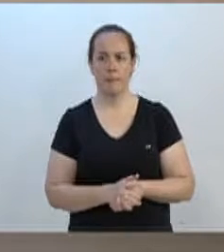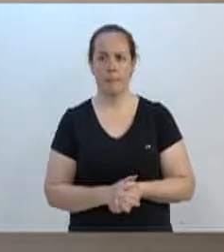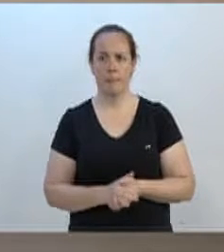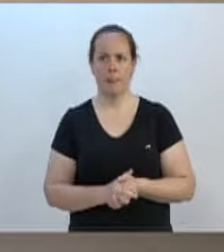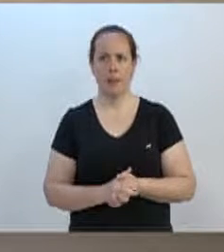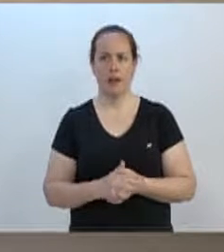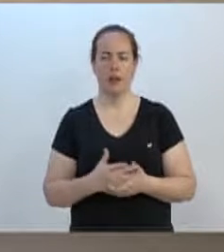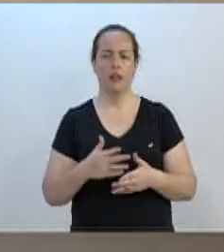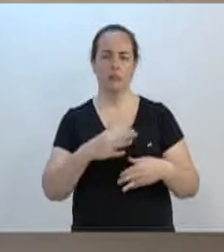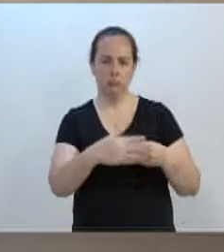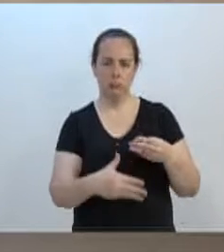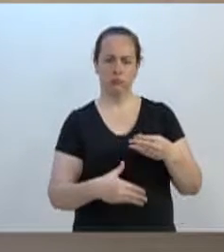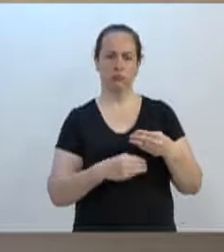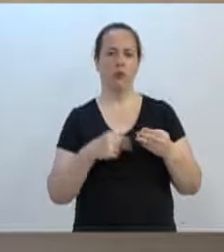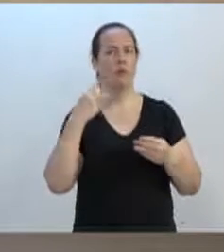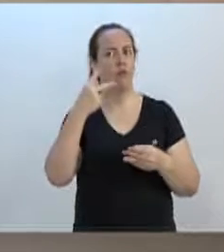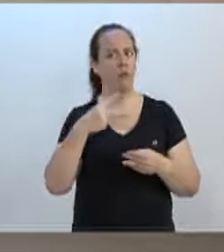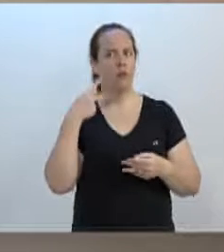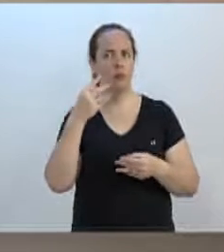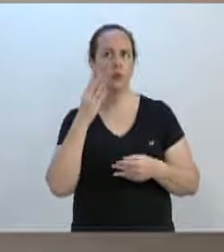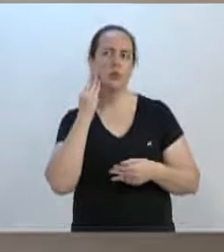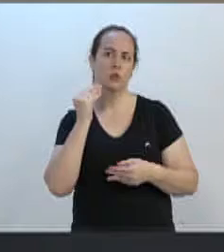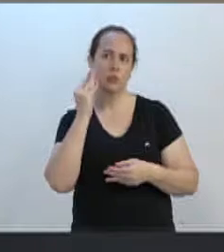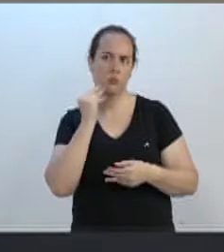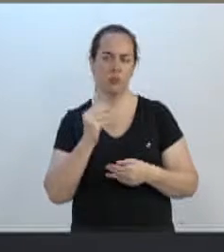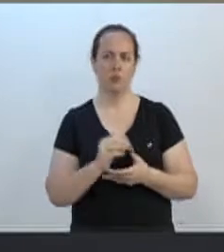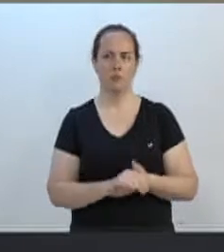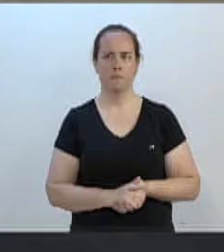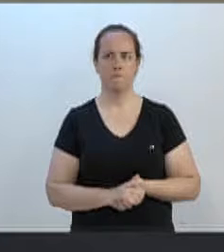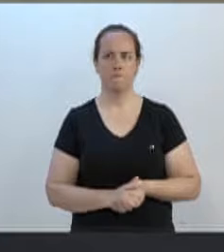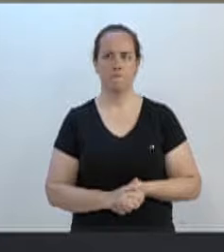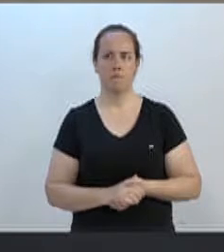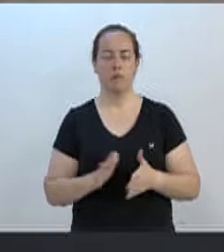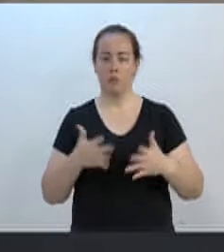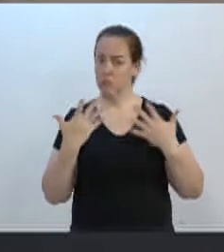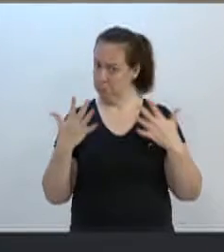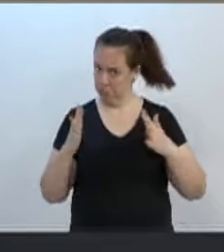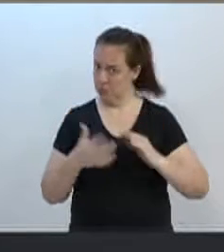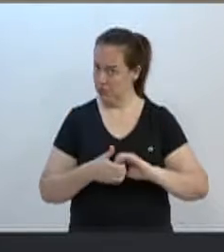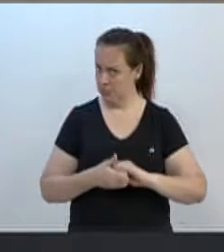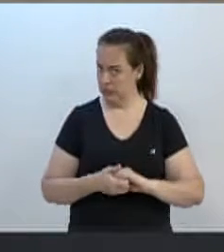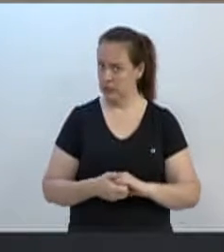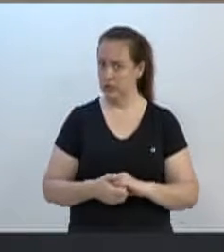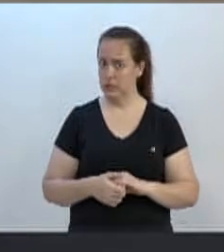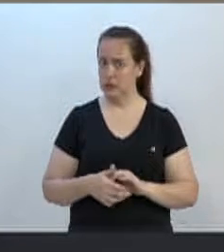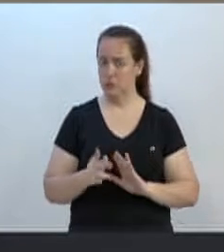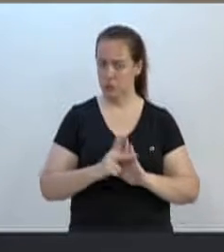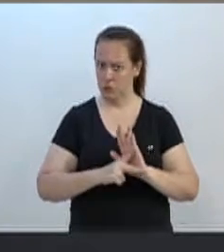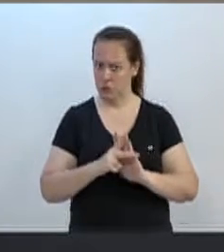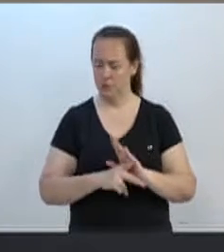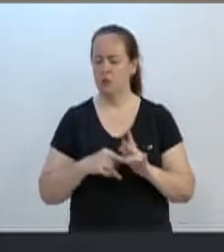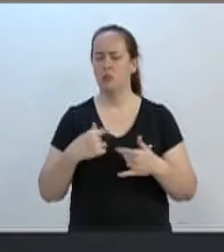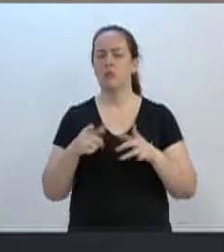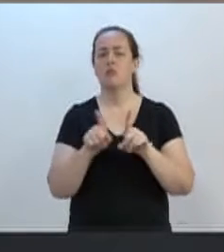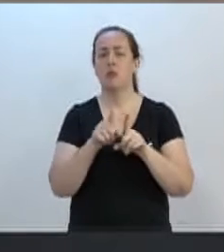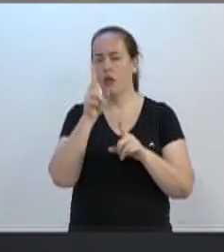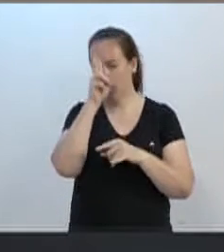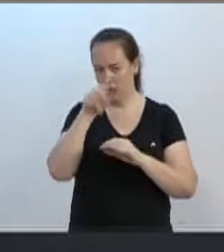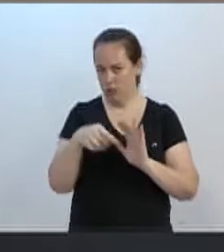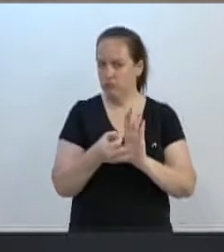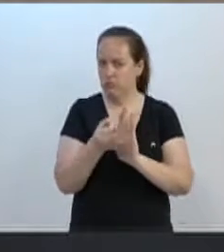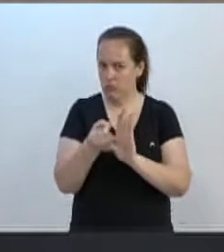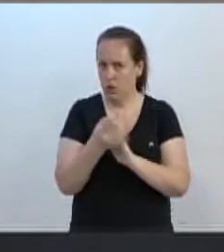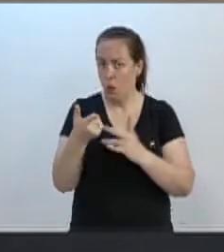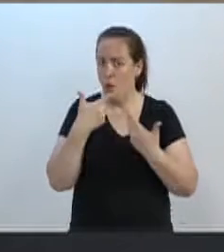orador, em a parte, vereador professor Gilson. Vereador Marcos, parabéns. Eu até lembro que sugerido ao senhor também que eu queria ir junto